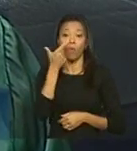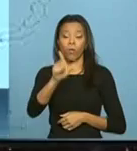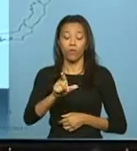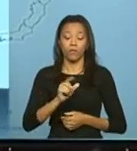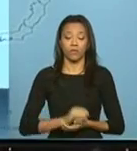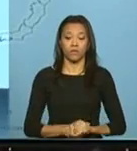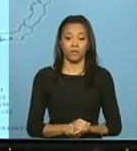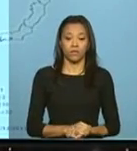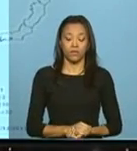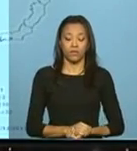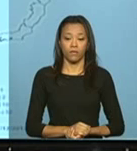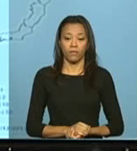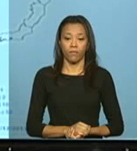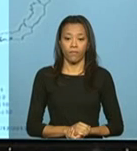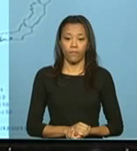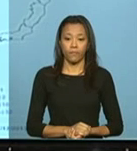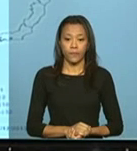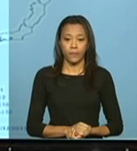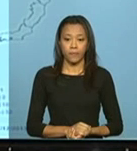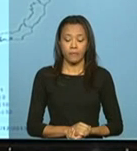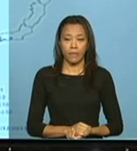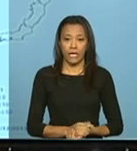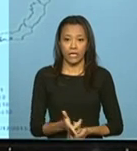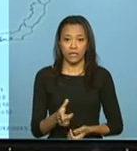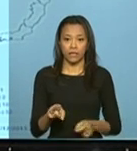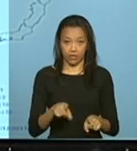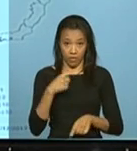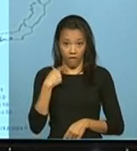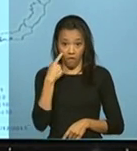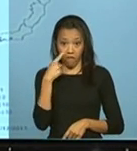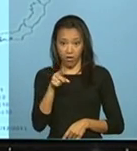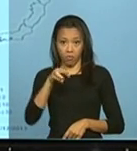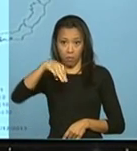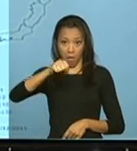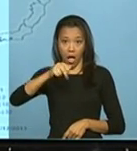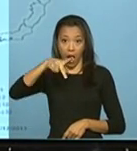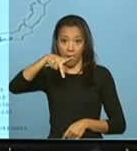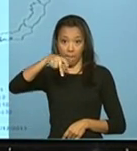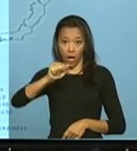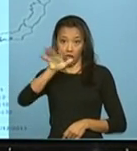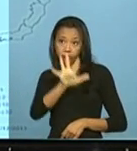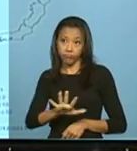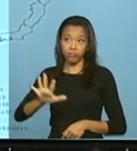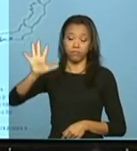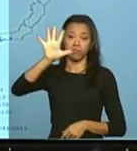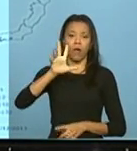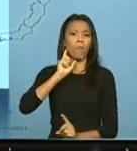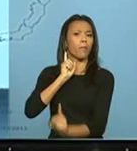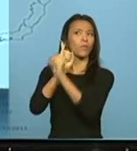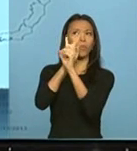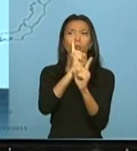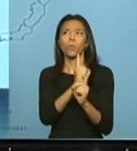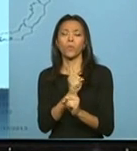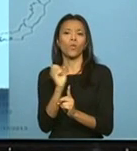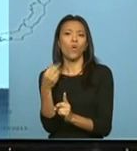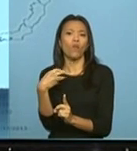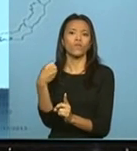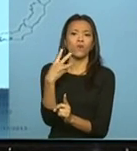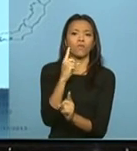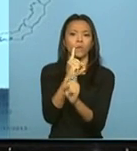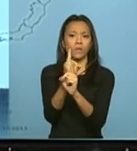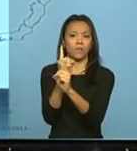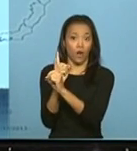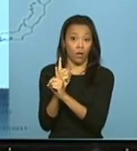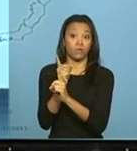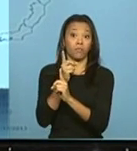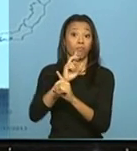favor. Aí nós colocamos nesse mapa onde os casos novos foram diagnosticados na campanha, que foi justamente